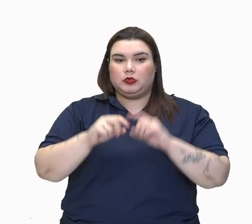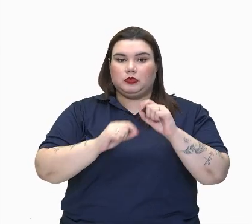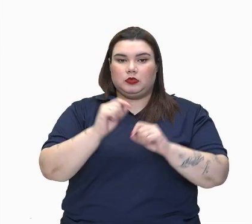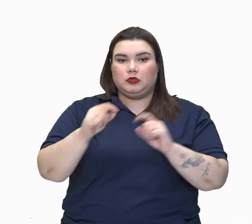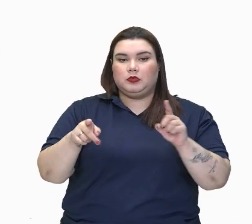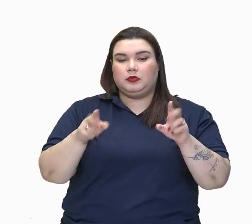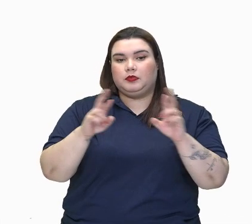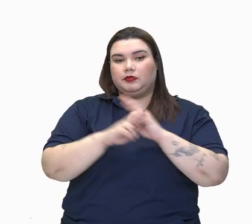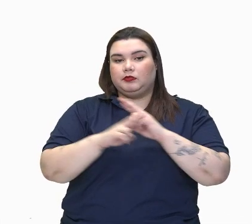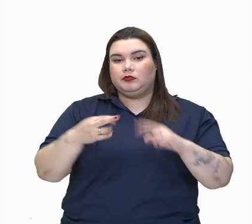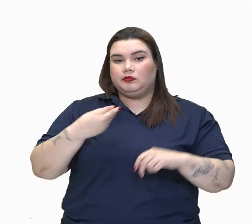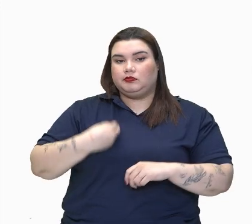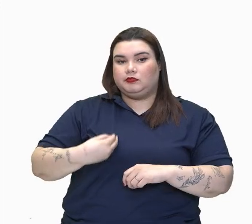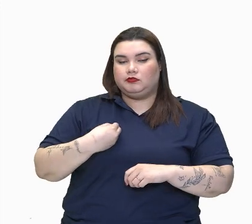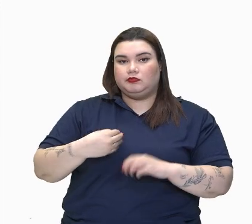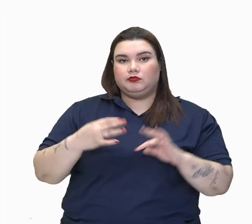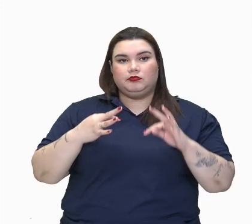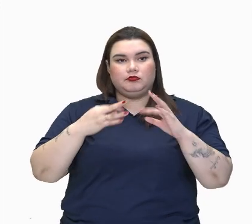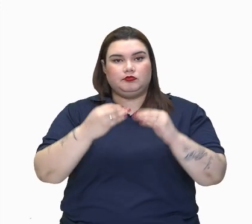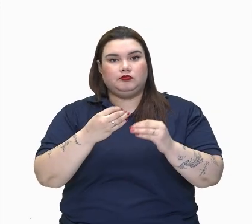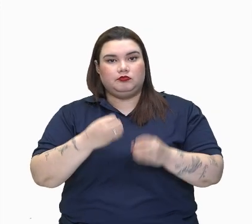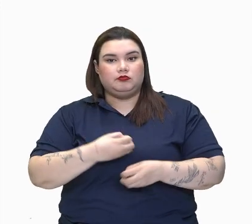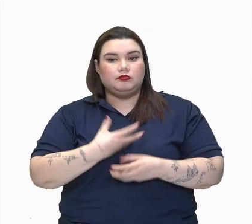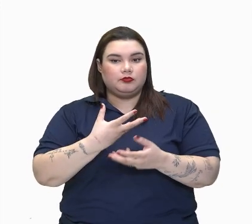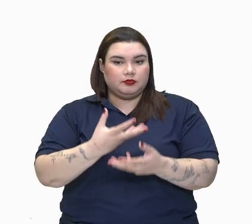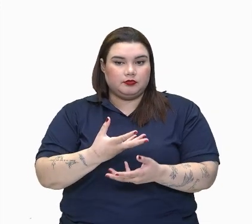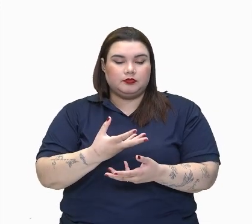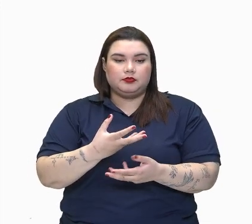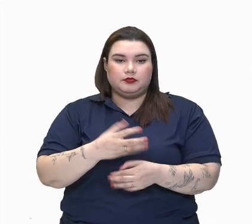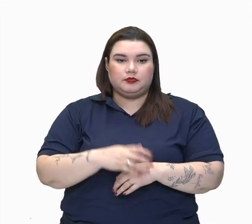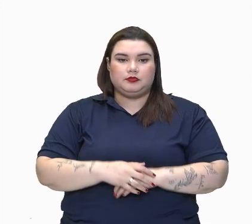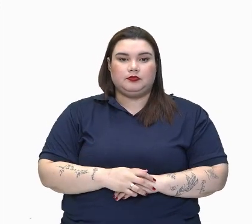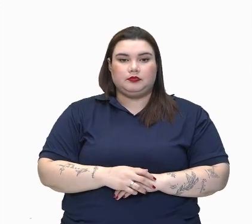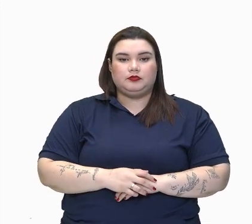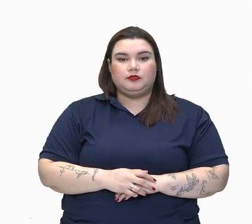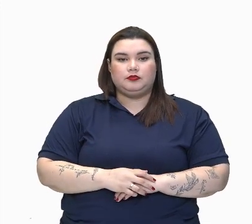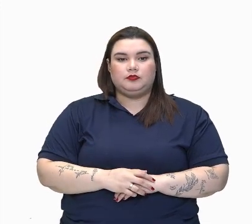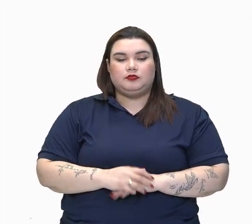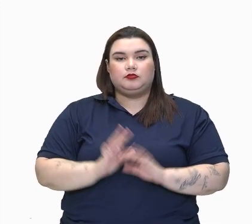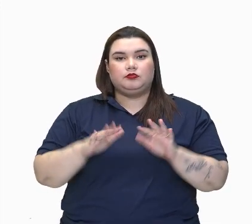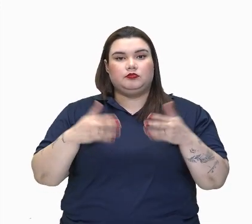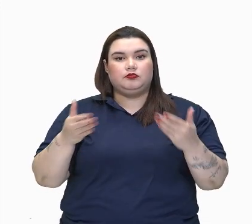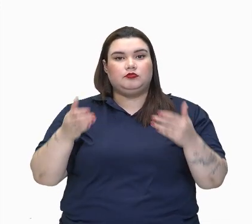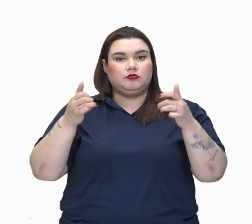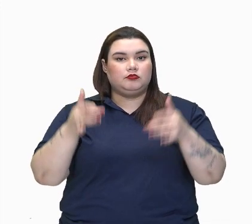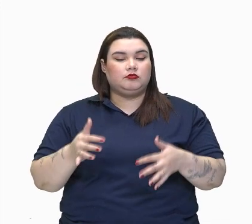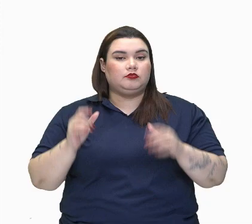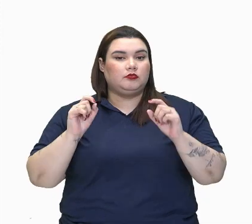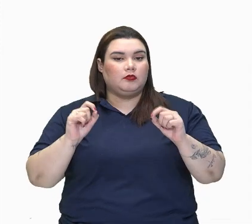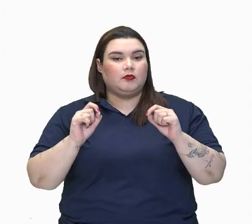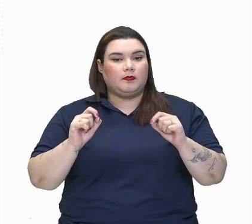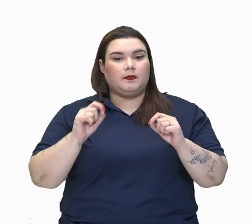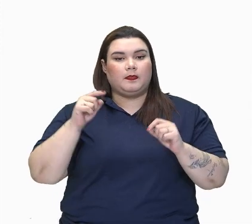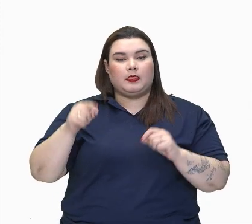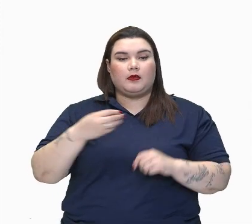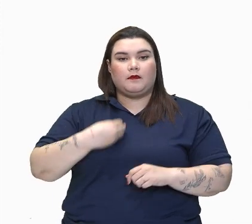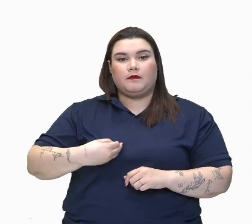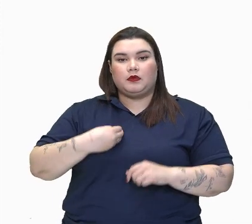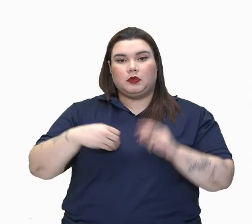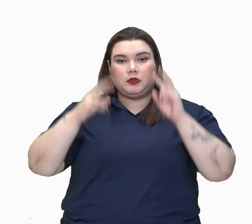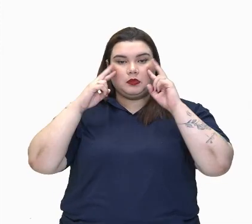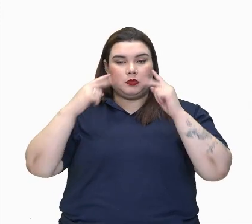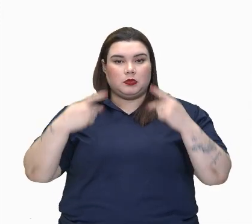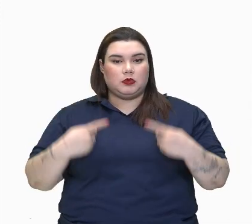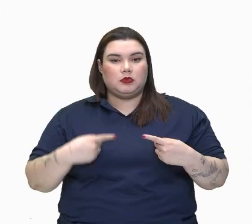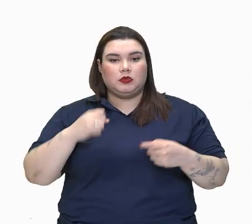da vida em todas as suas manifestações. O que queremos dizer com isso? A vida do ser humano, a vida